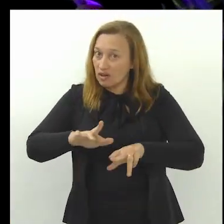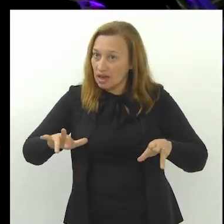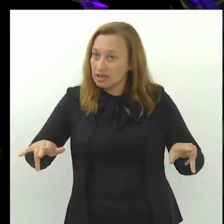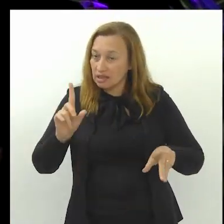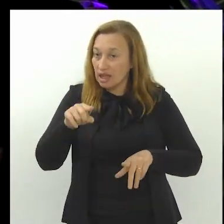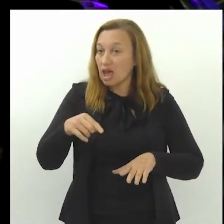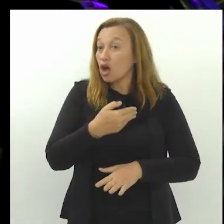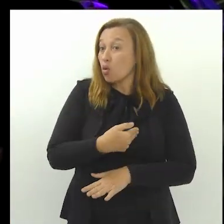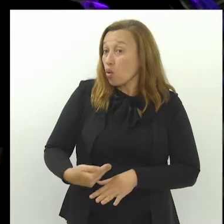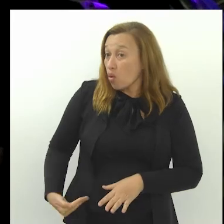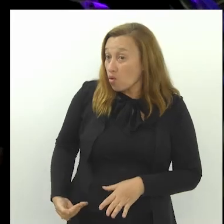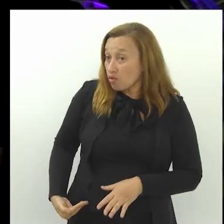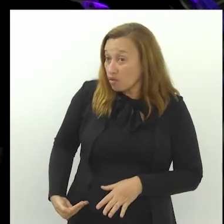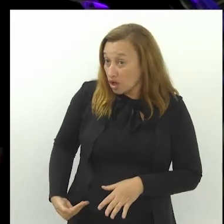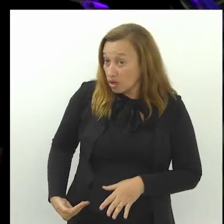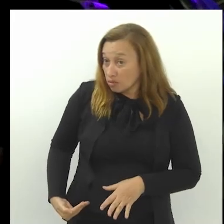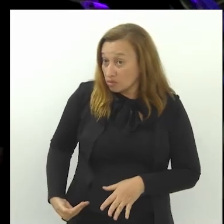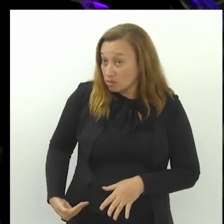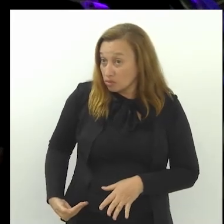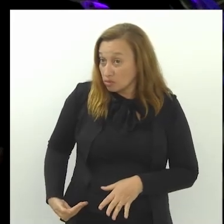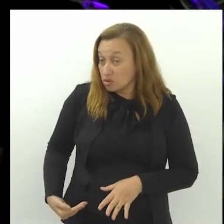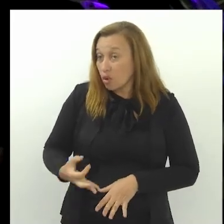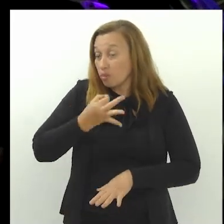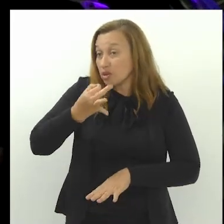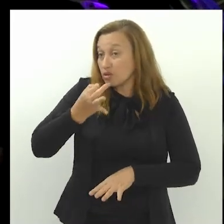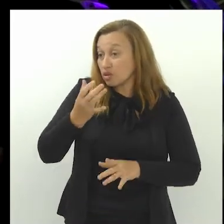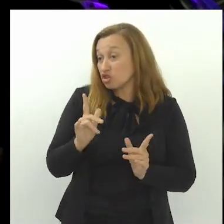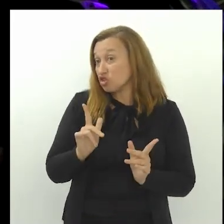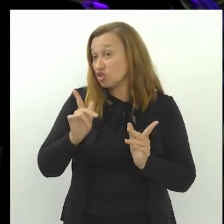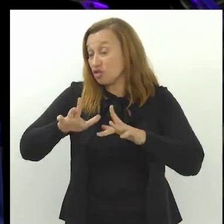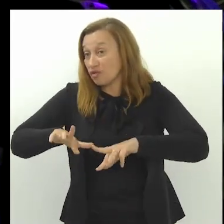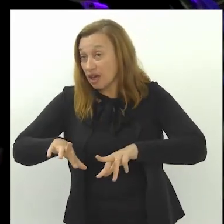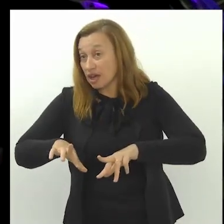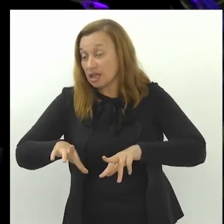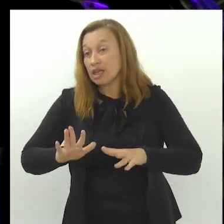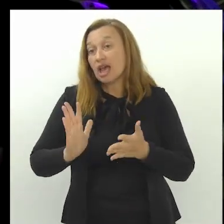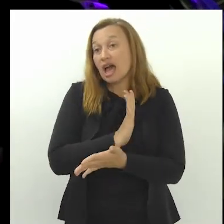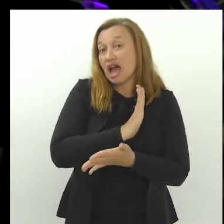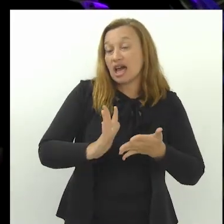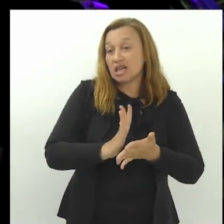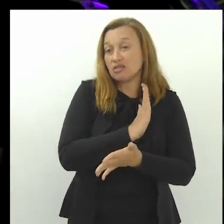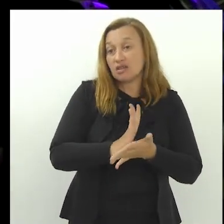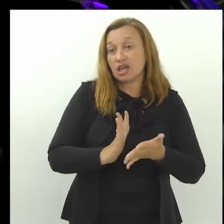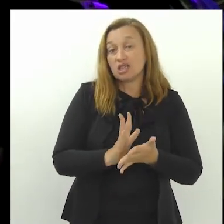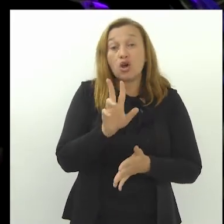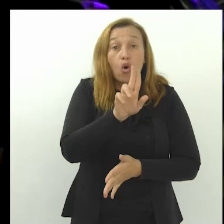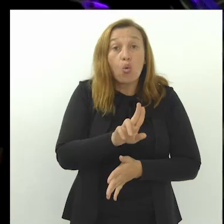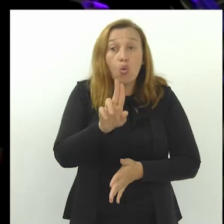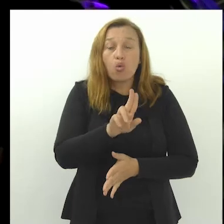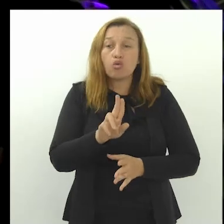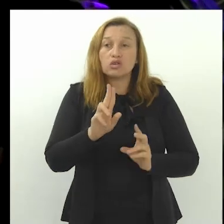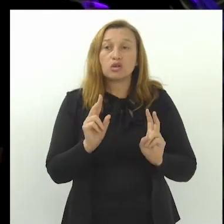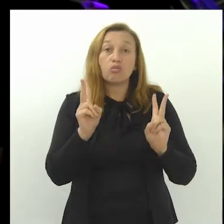né? Então, governos populistas muitas vezes utilizam como pauta para se elegerem uma ideia de que